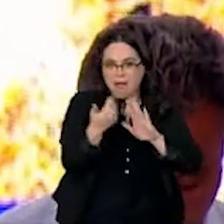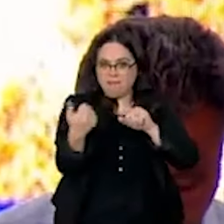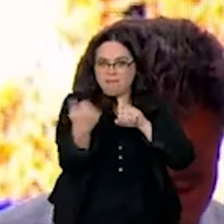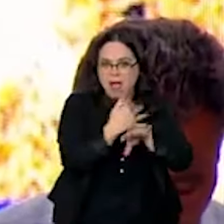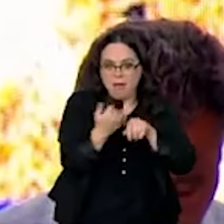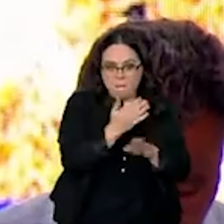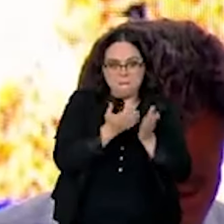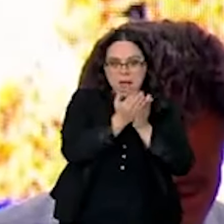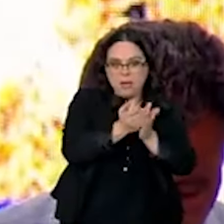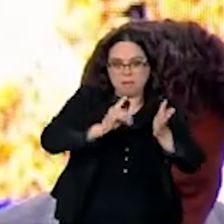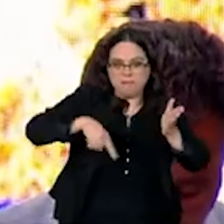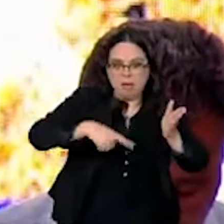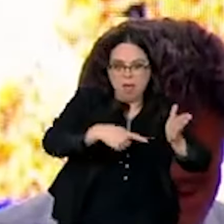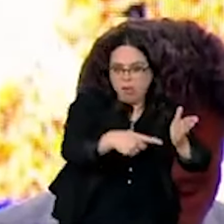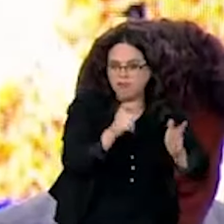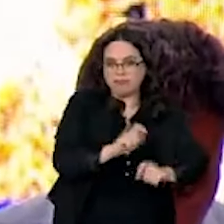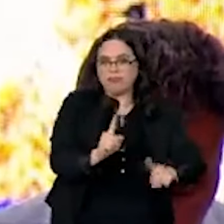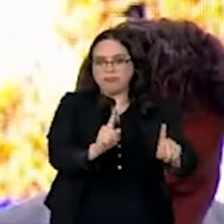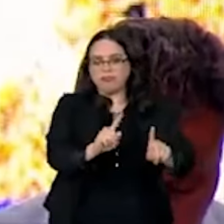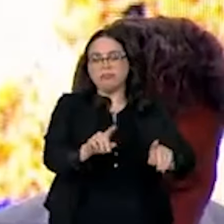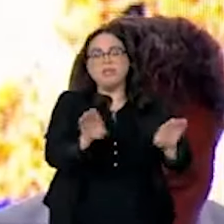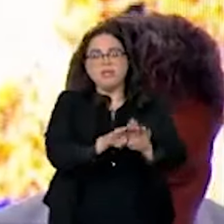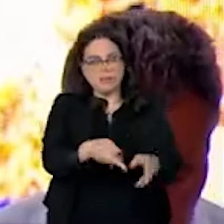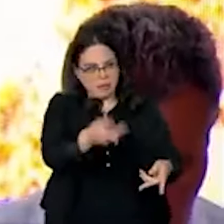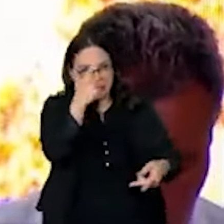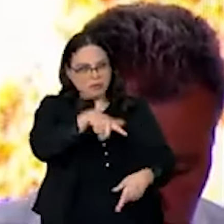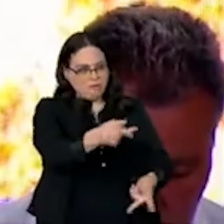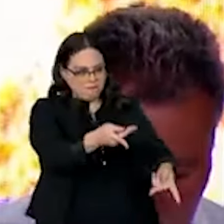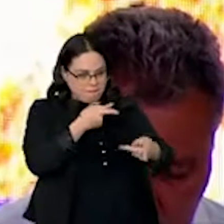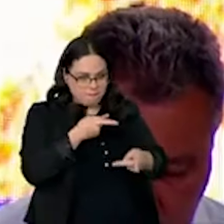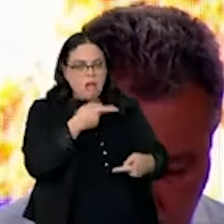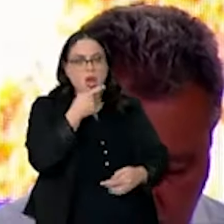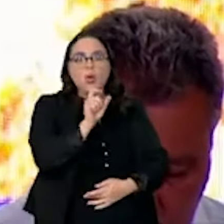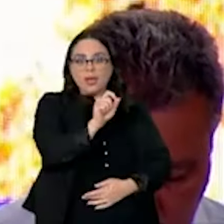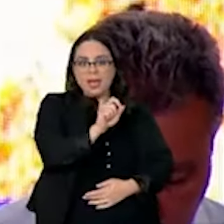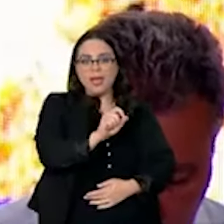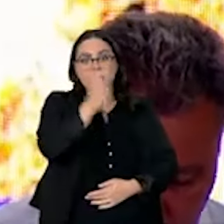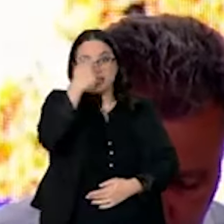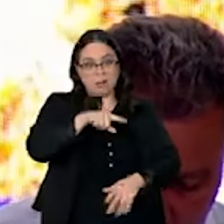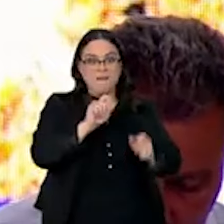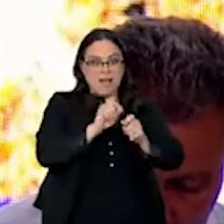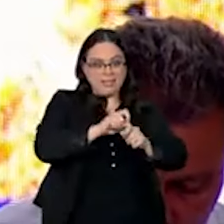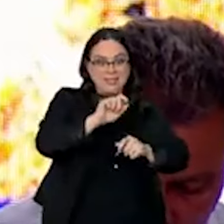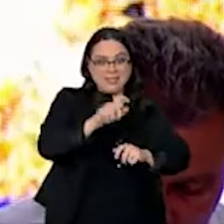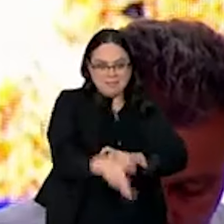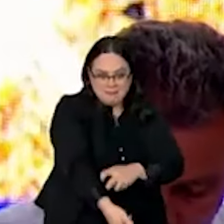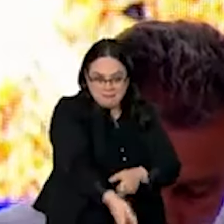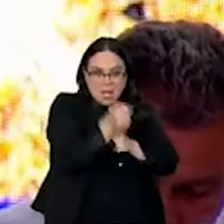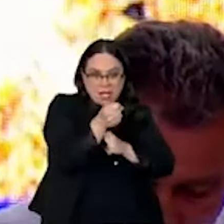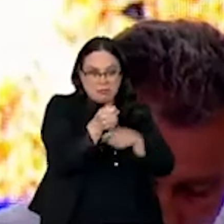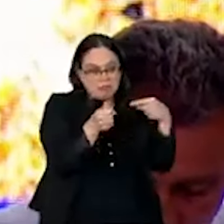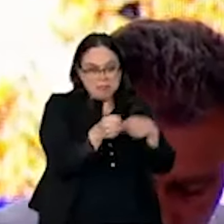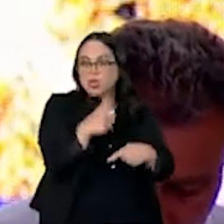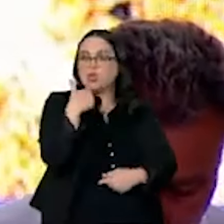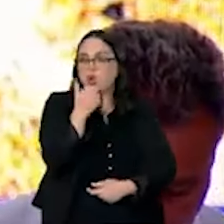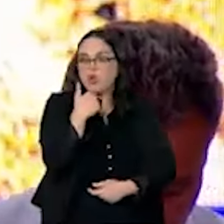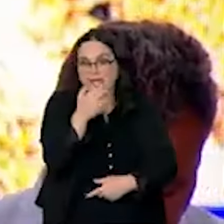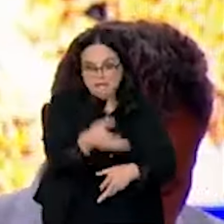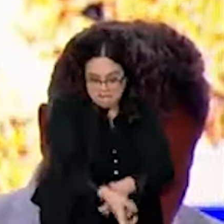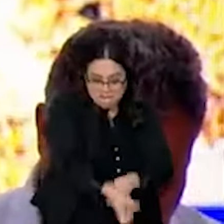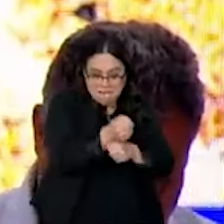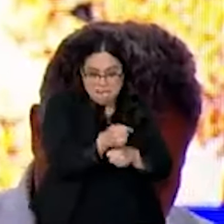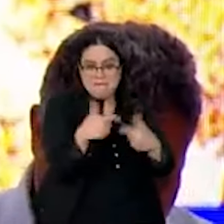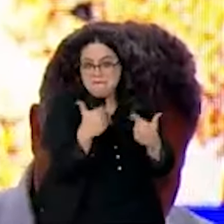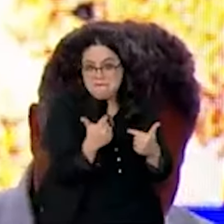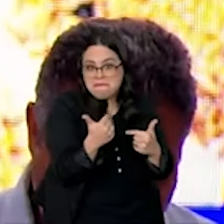de barco a motor. Eu ouvi dizer que as pessoas que fazem e produzem a mandioca não estão conseguindo tirar a sua mandioca porque